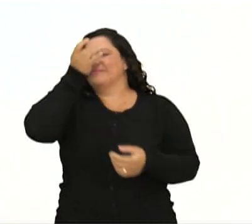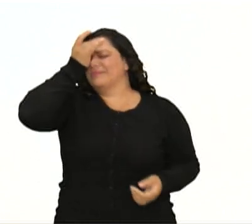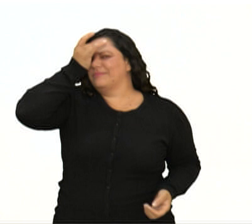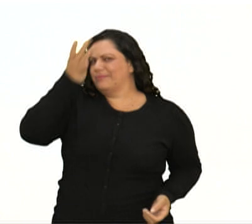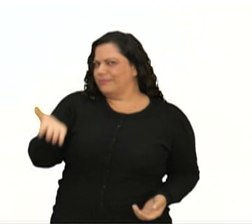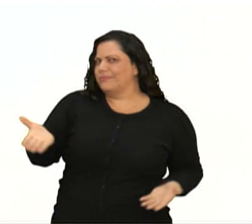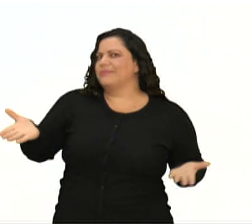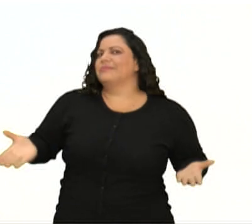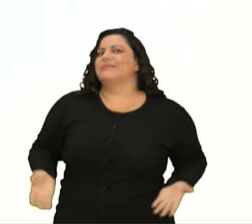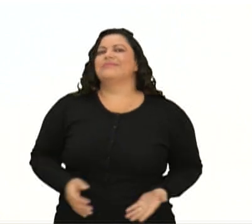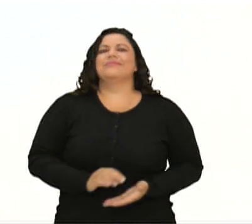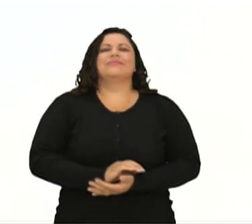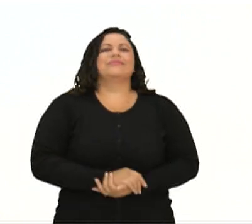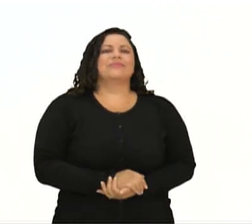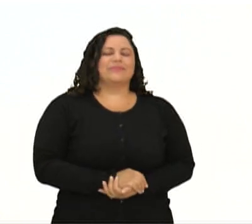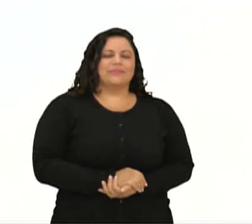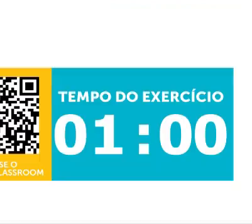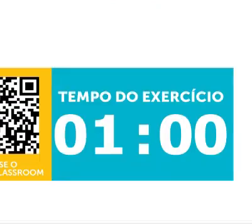né?